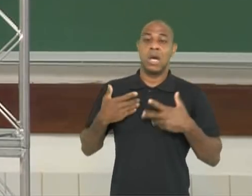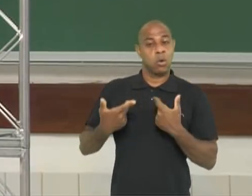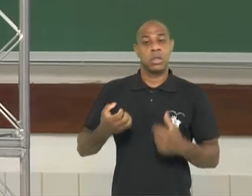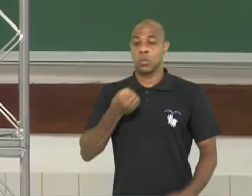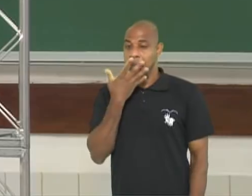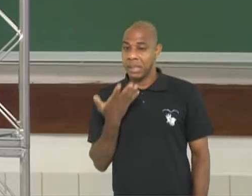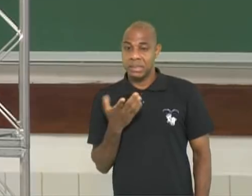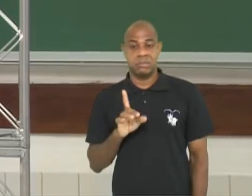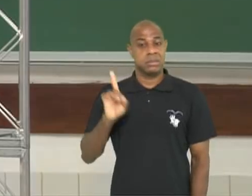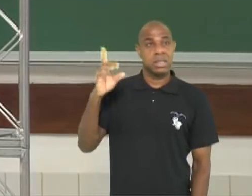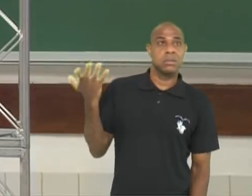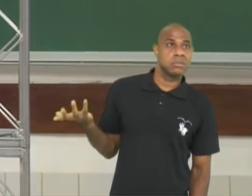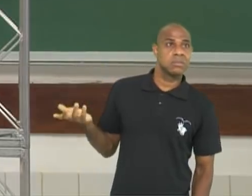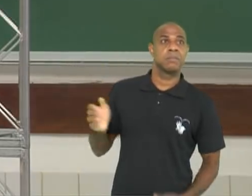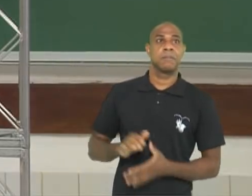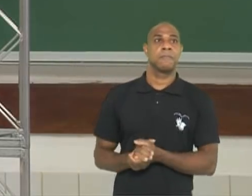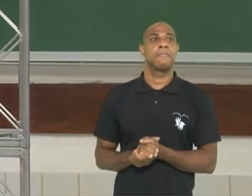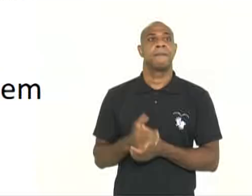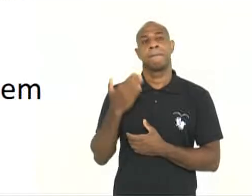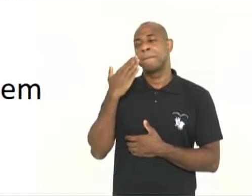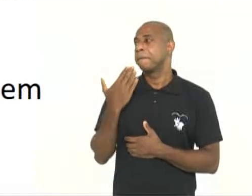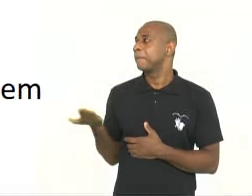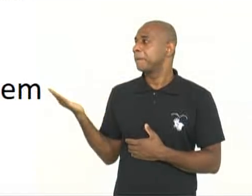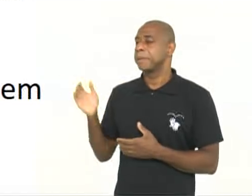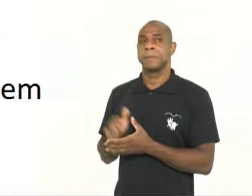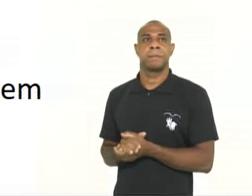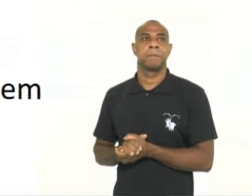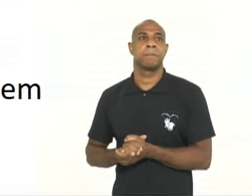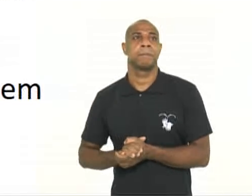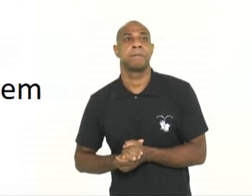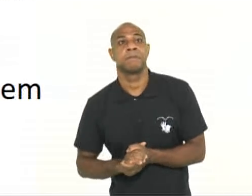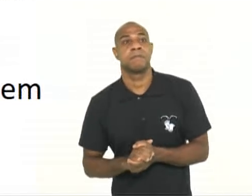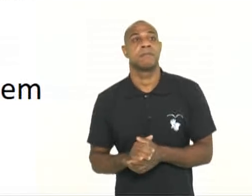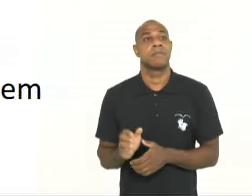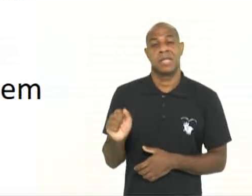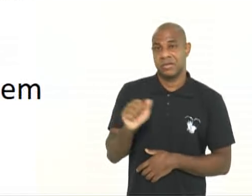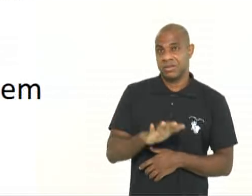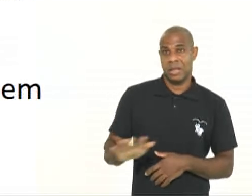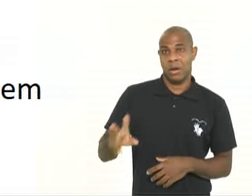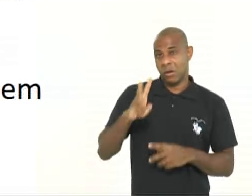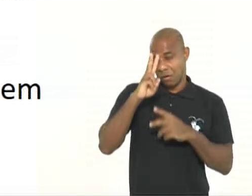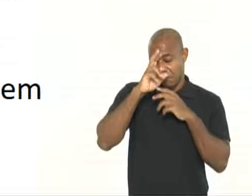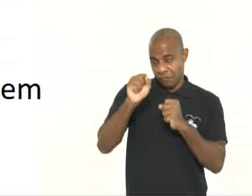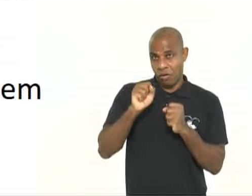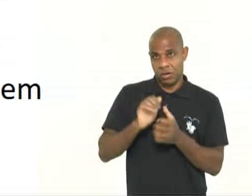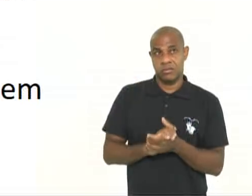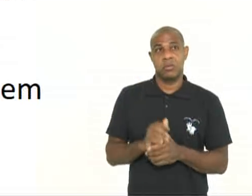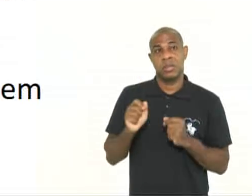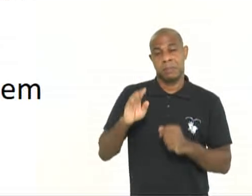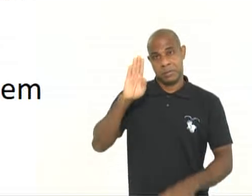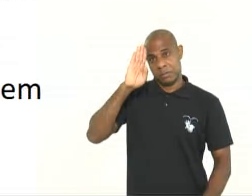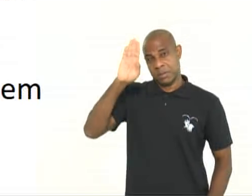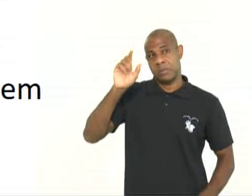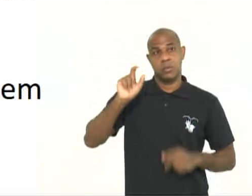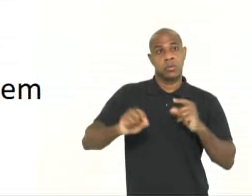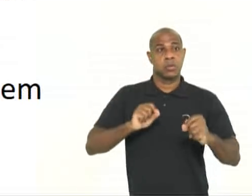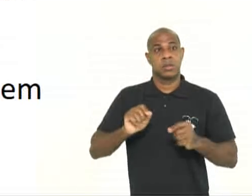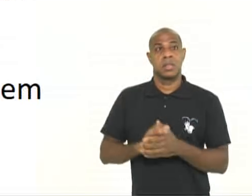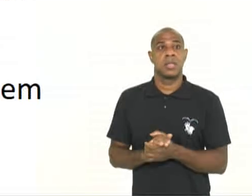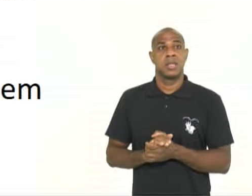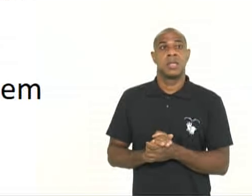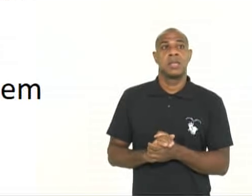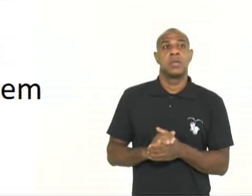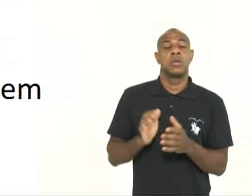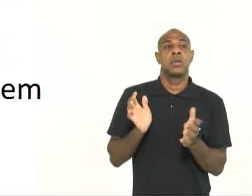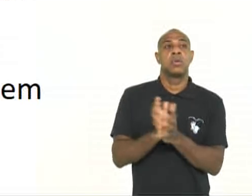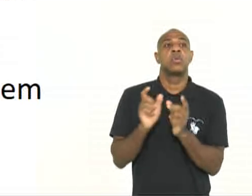de Deus. Então, aqui, por exemplo, uma coisa em geral que é muito forte, principalmente na ordem beneditina,